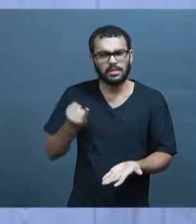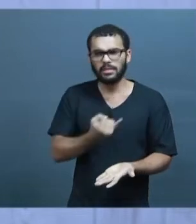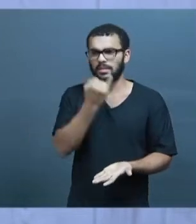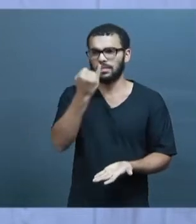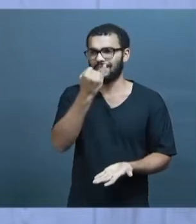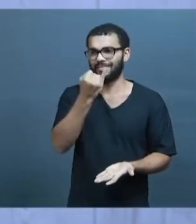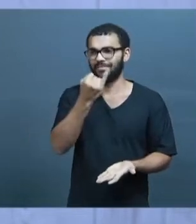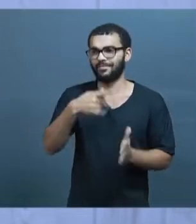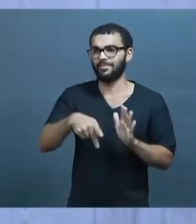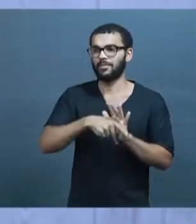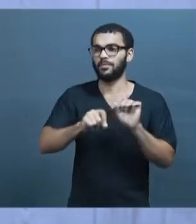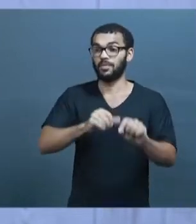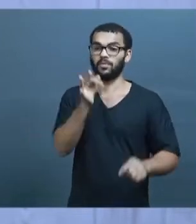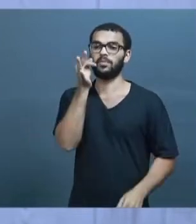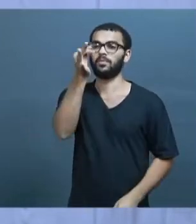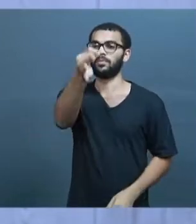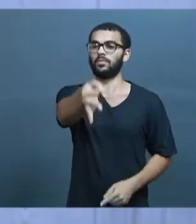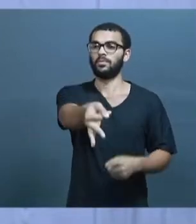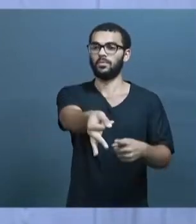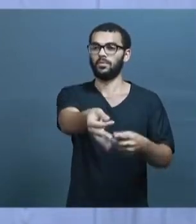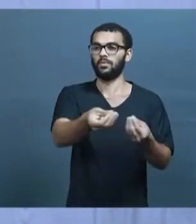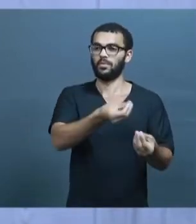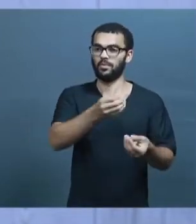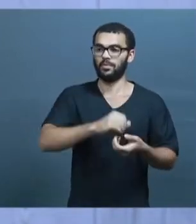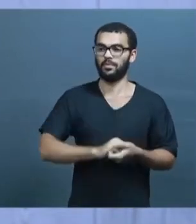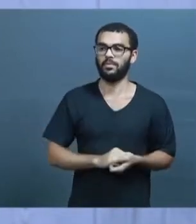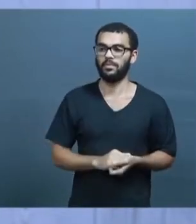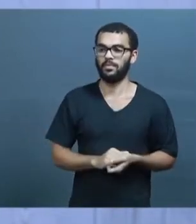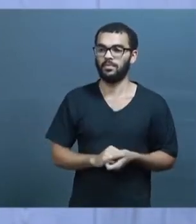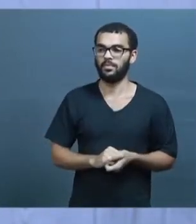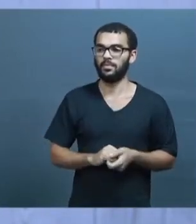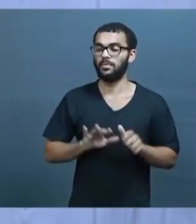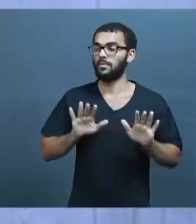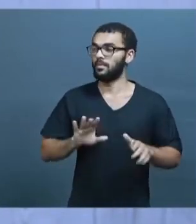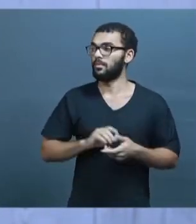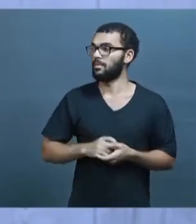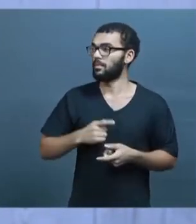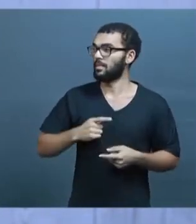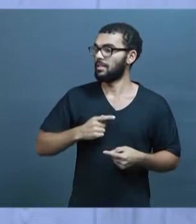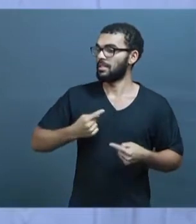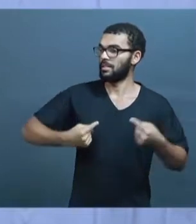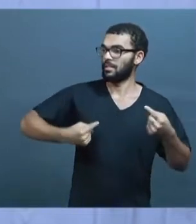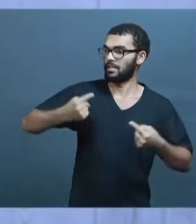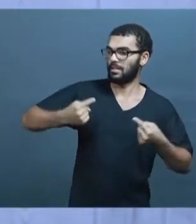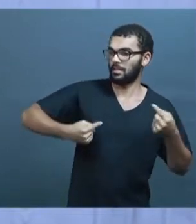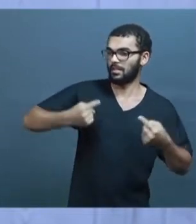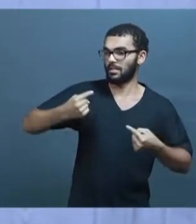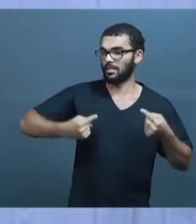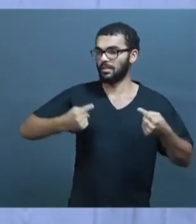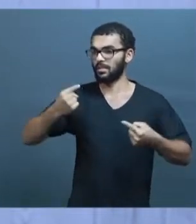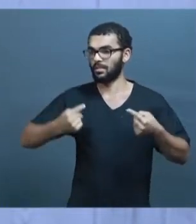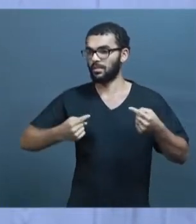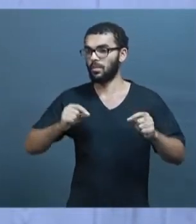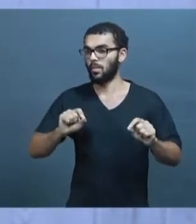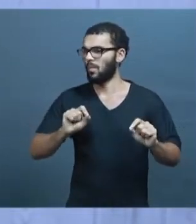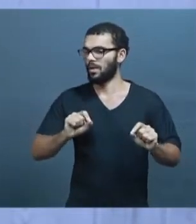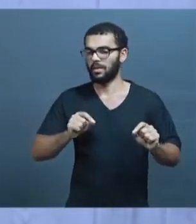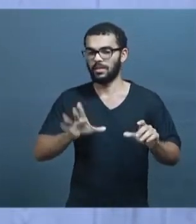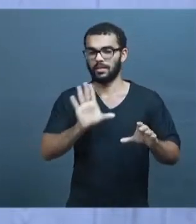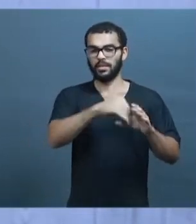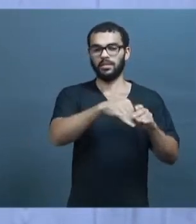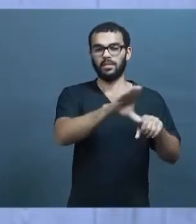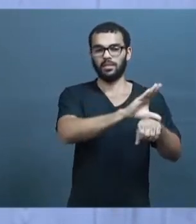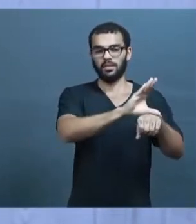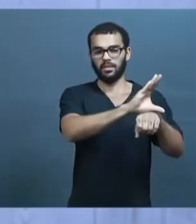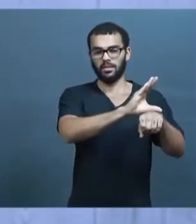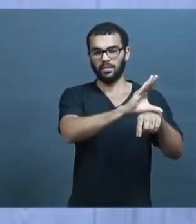do que para nós, uhum. Né? Esse é o ponto central, pois afinal de contas discutir o que está na Constituição é um desafio transgeracional. Como será